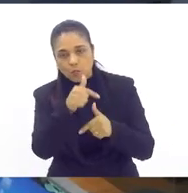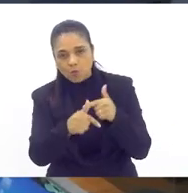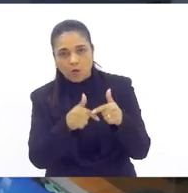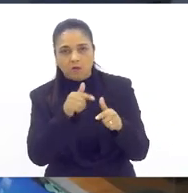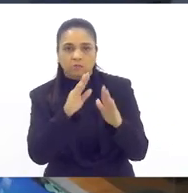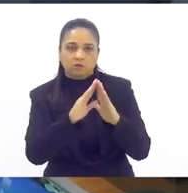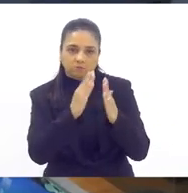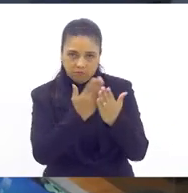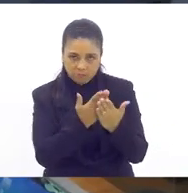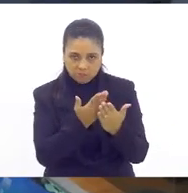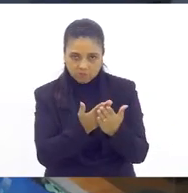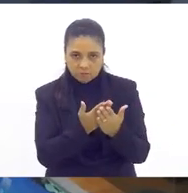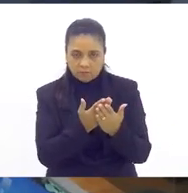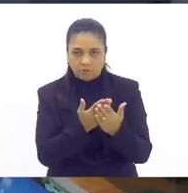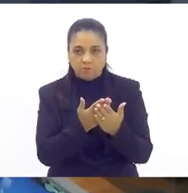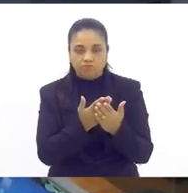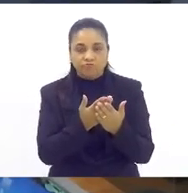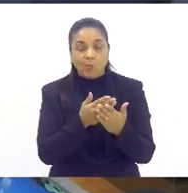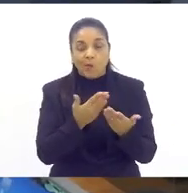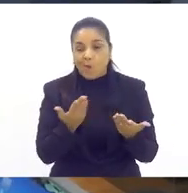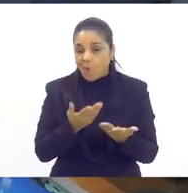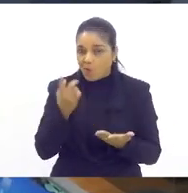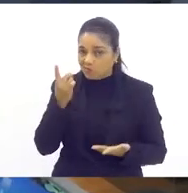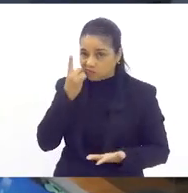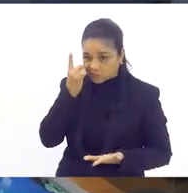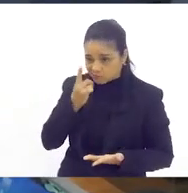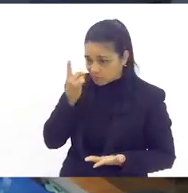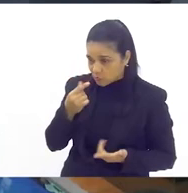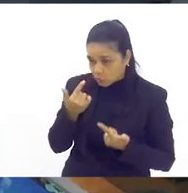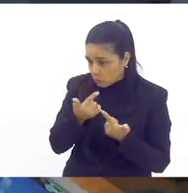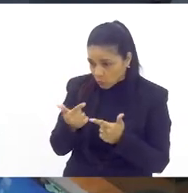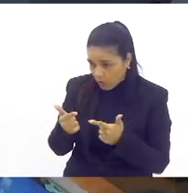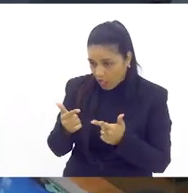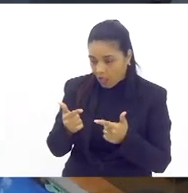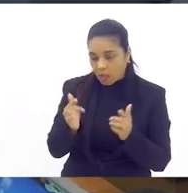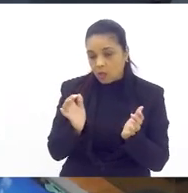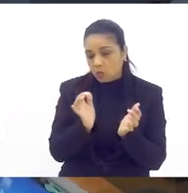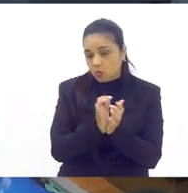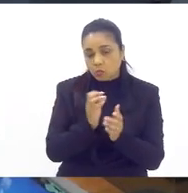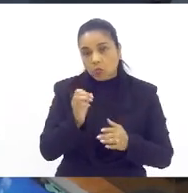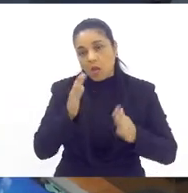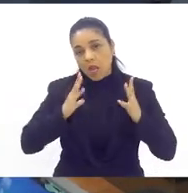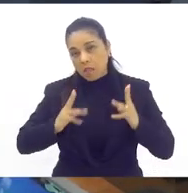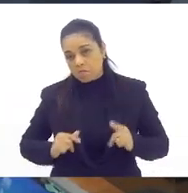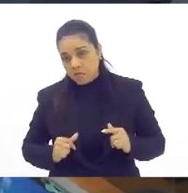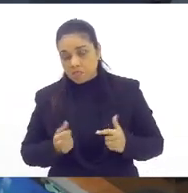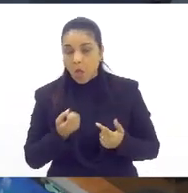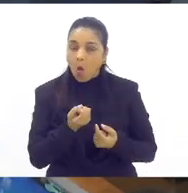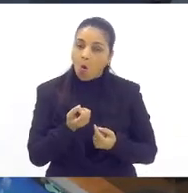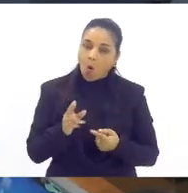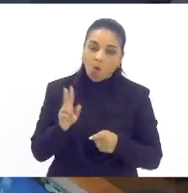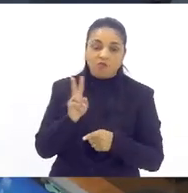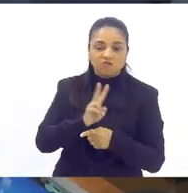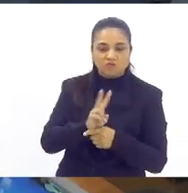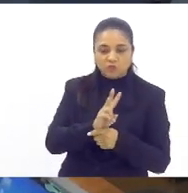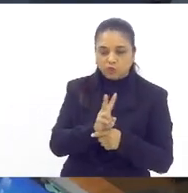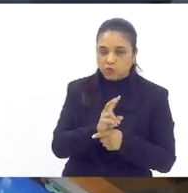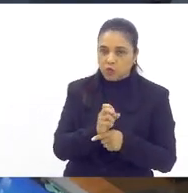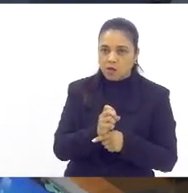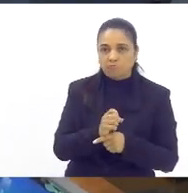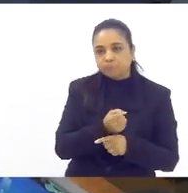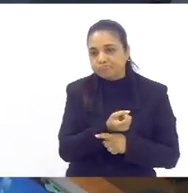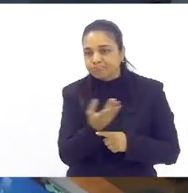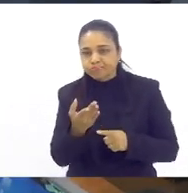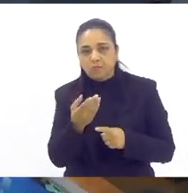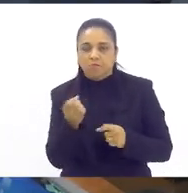deputada a gente não tem né pessoal de limpeza ou vigias na quantidade necessária para gerenciamento